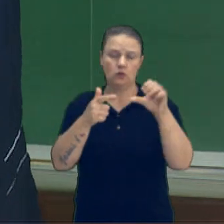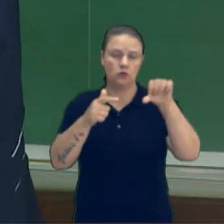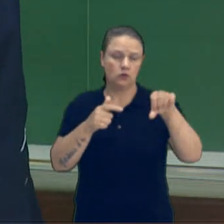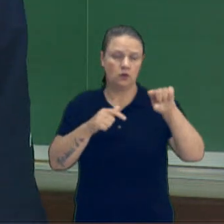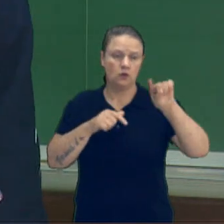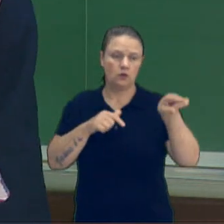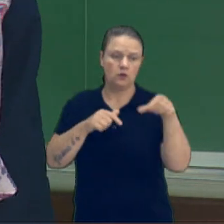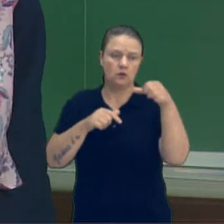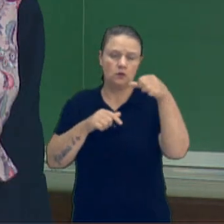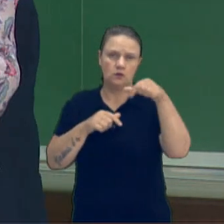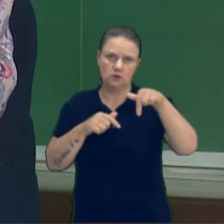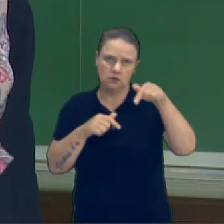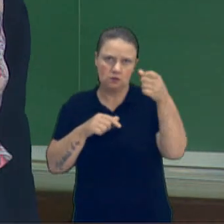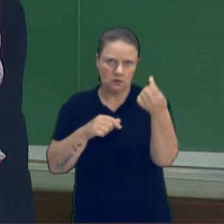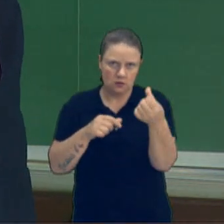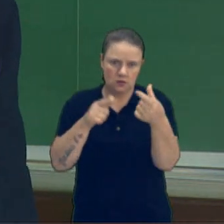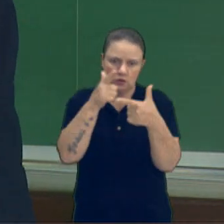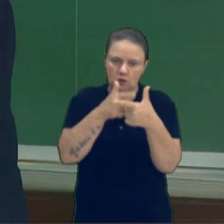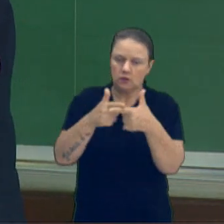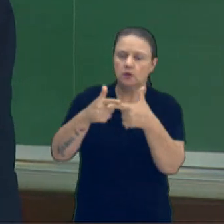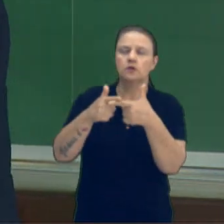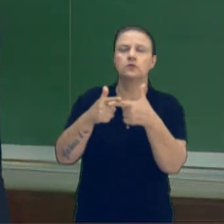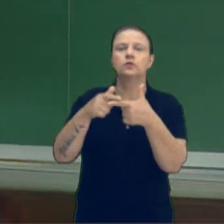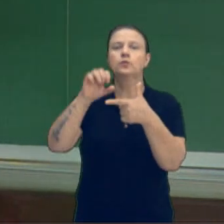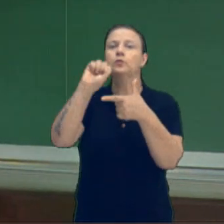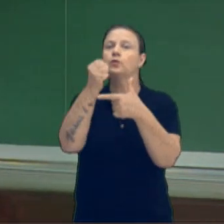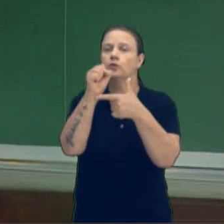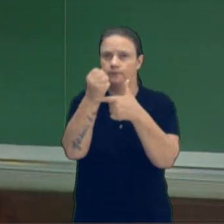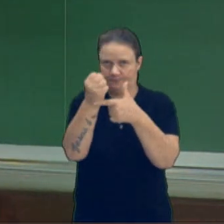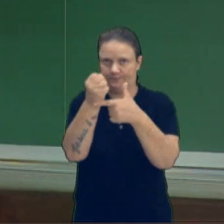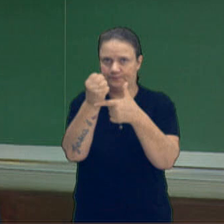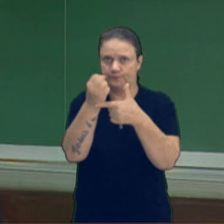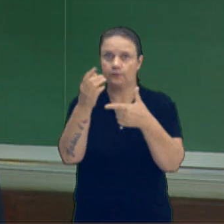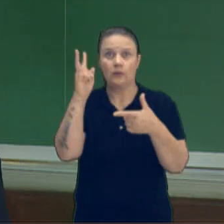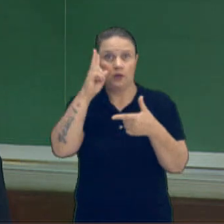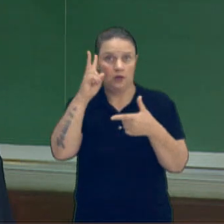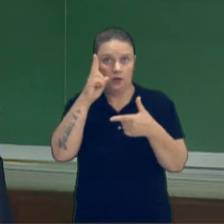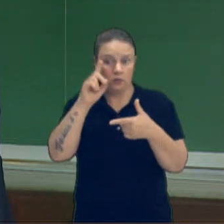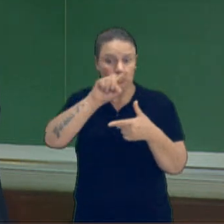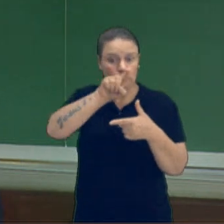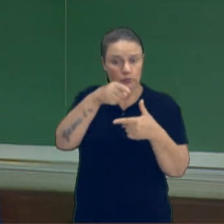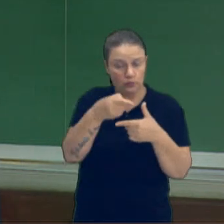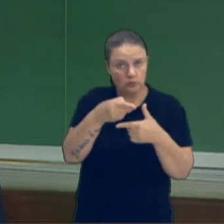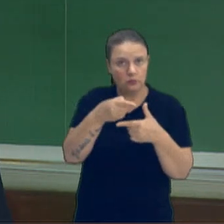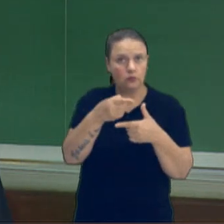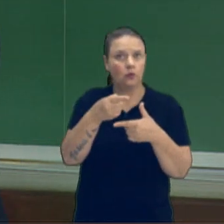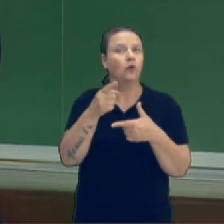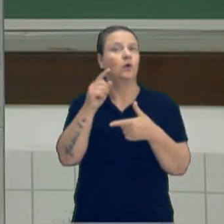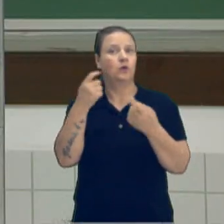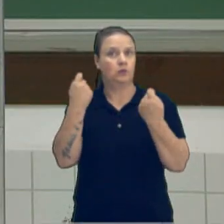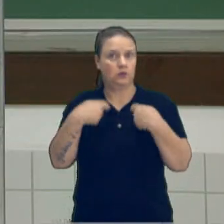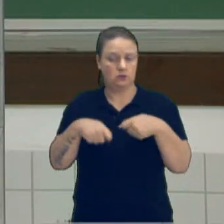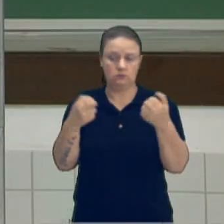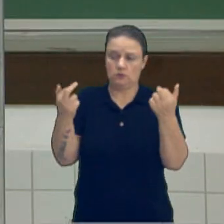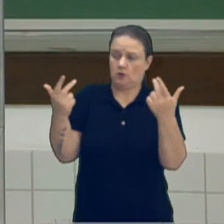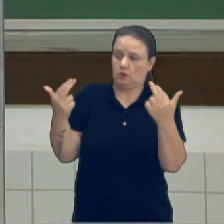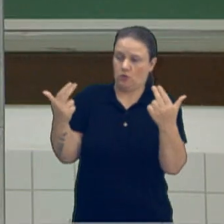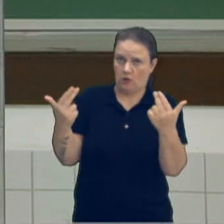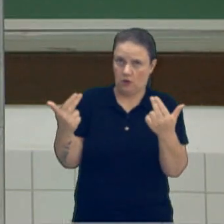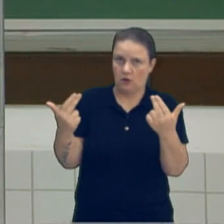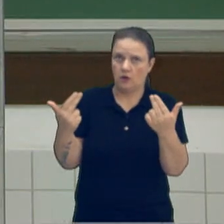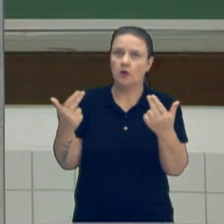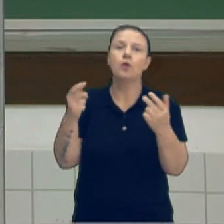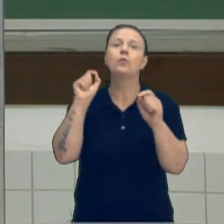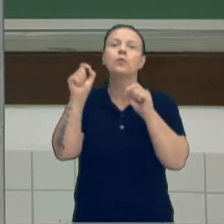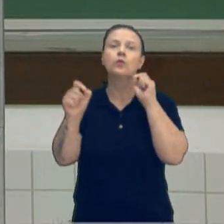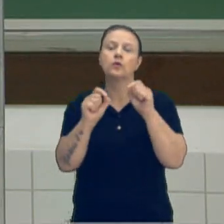por 8 raias. Lembrando de uma divisão de número com vírgula por número inteiro, a gente iguala as casas para poder tirar